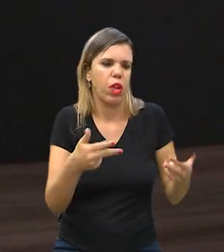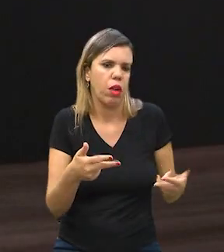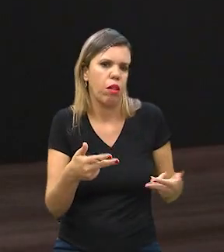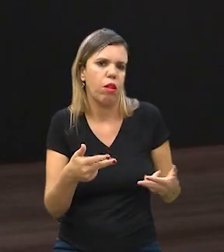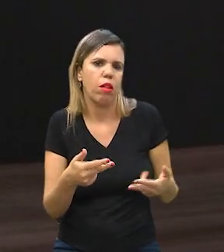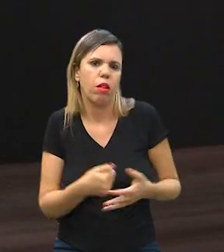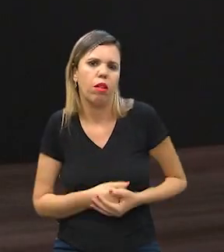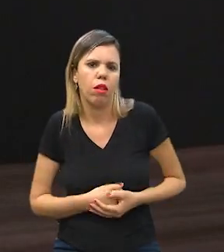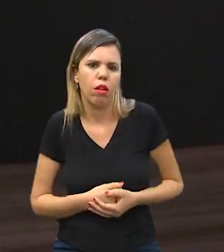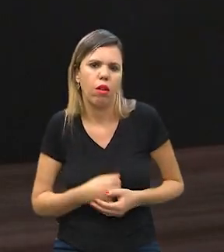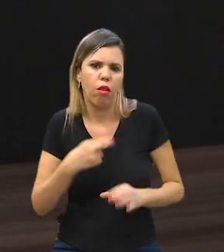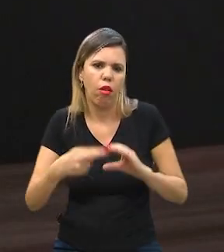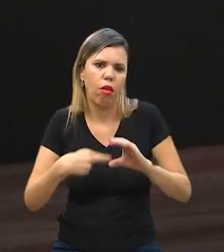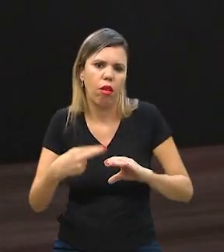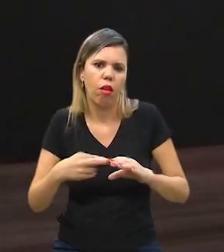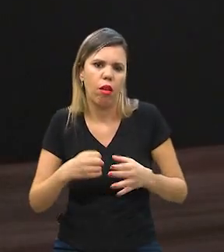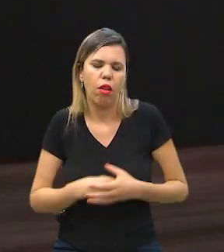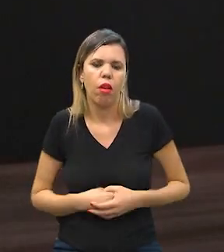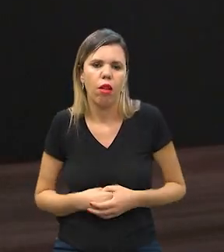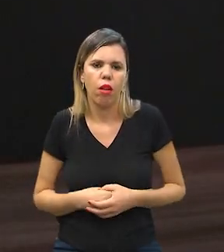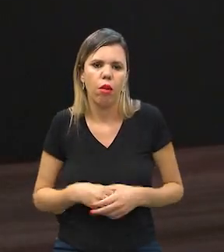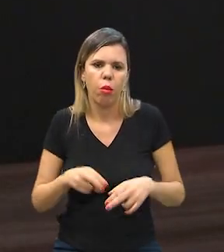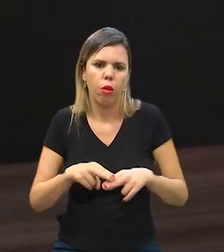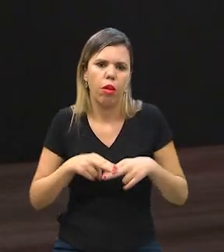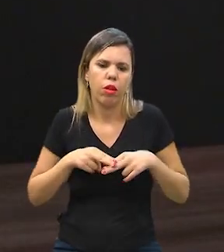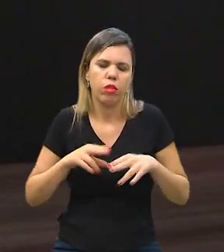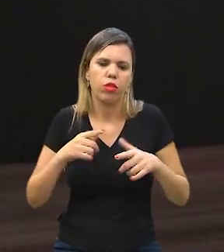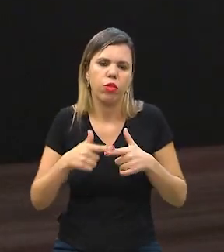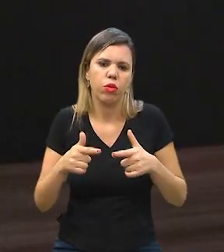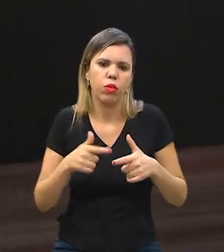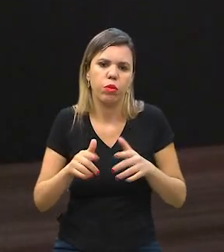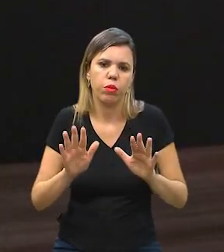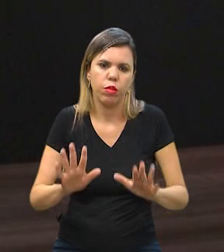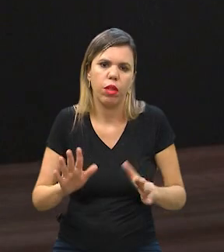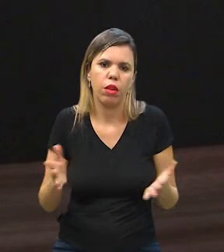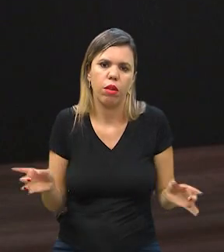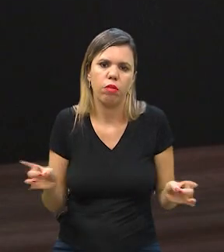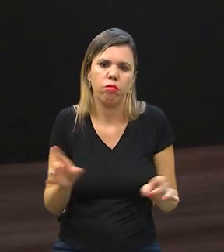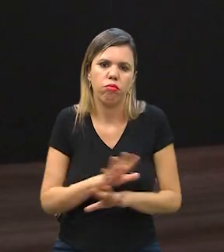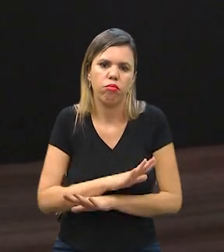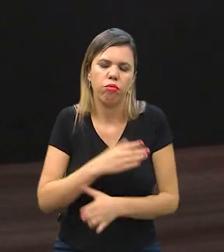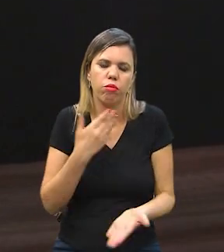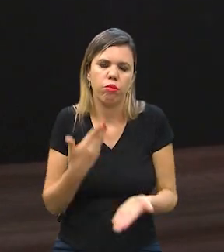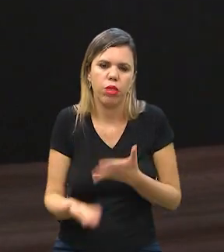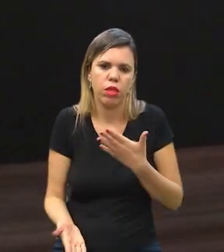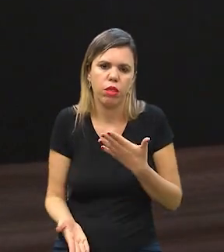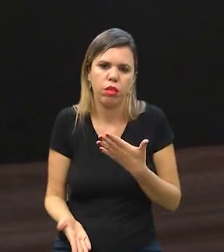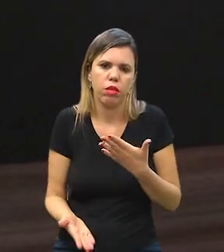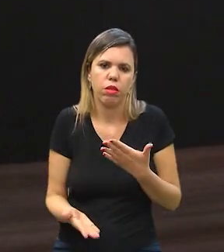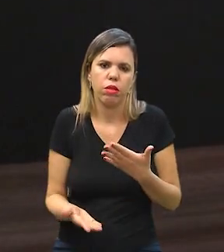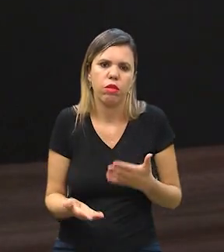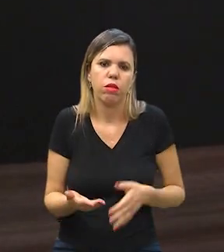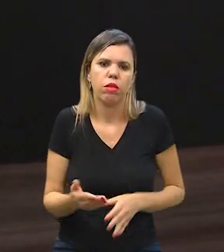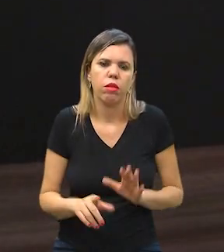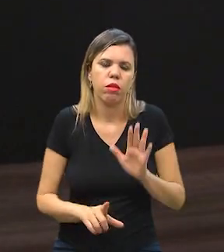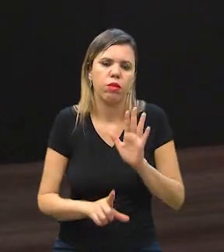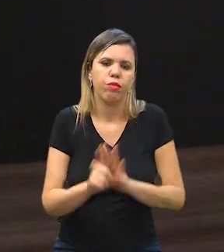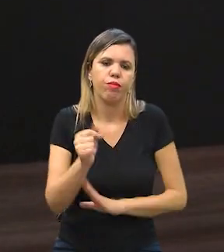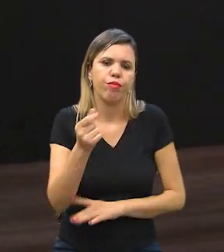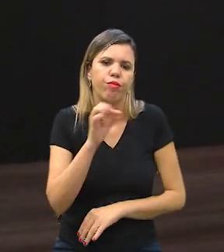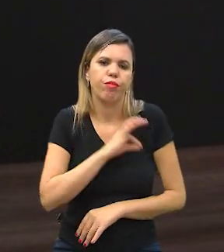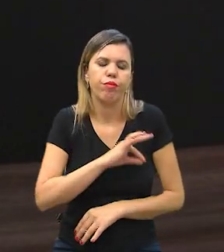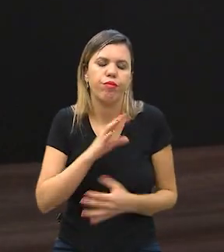o pai que vendia algo, né, reciclável, por conta de toda essa questão, acabou perdendo